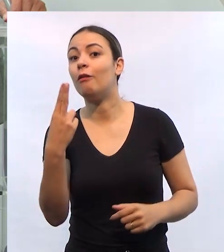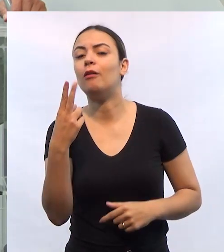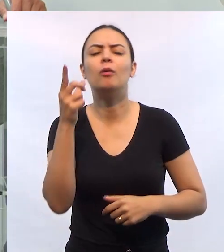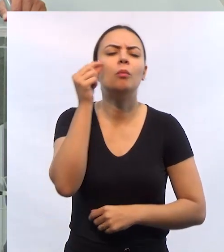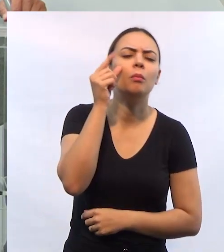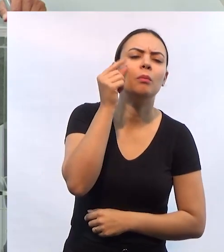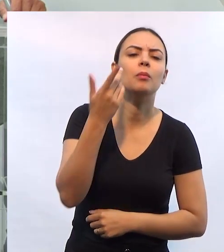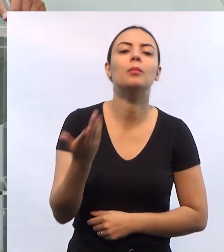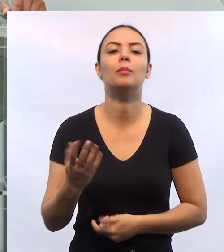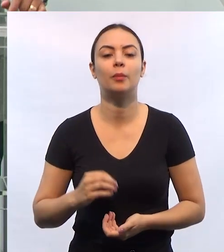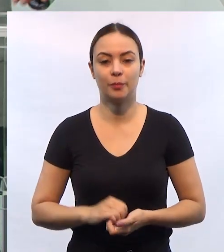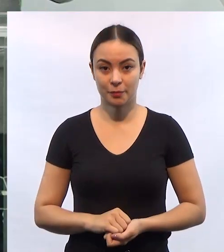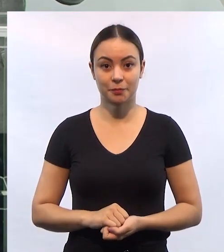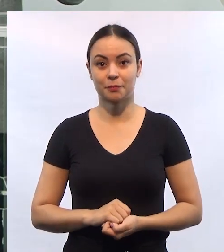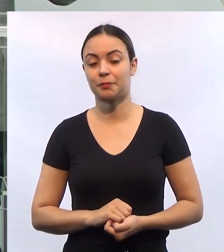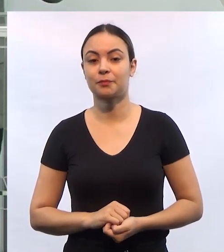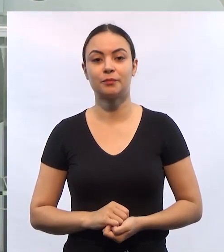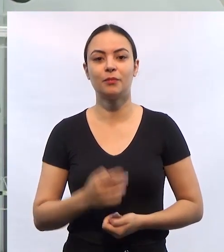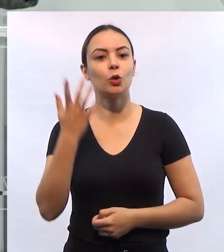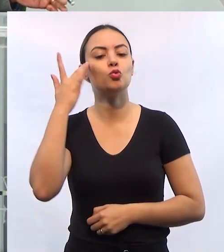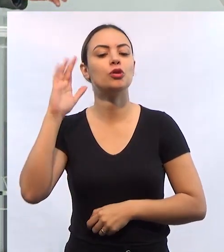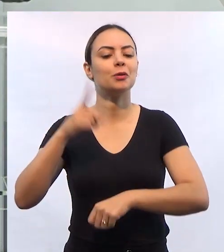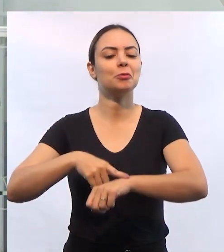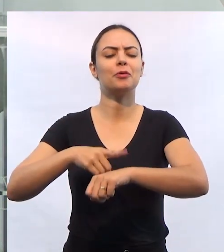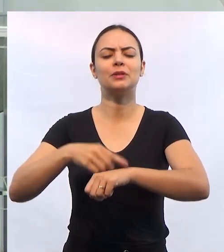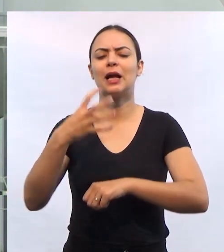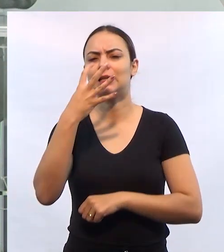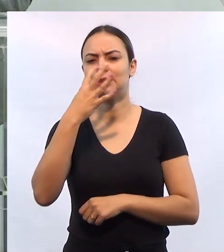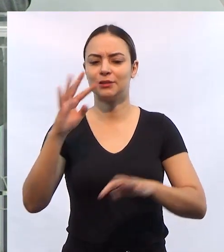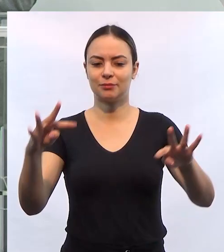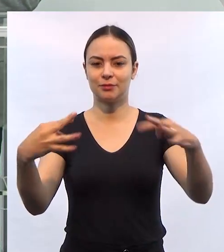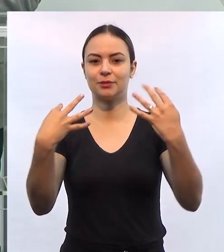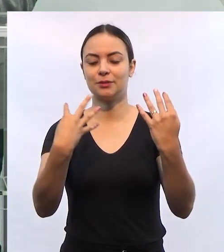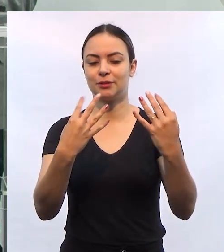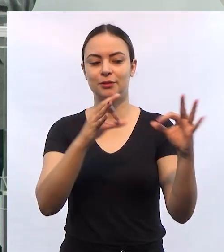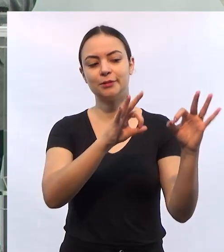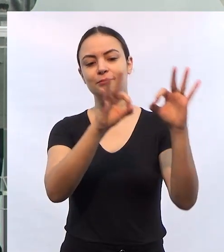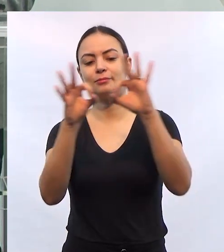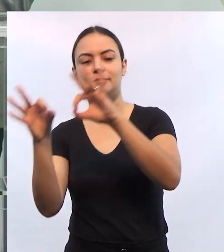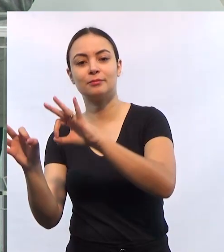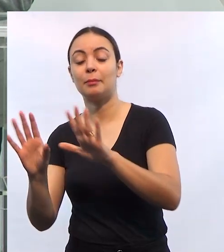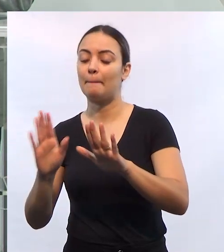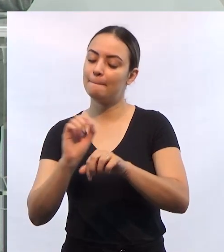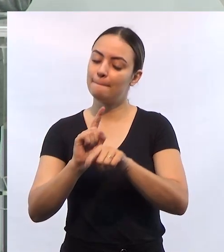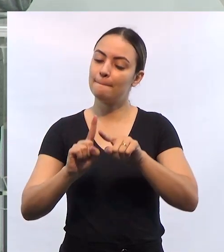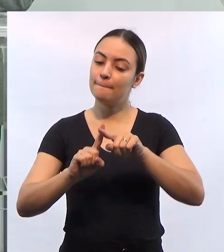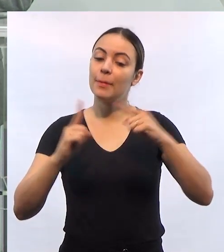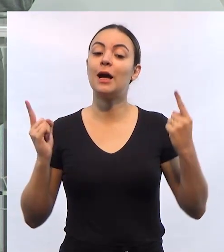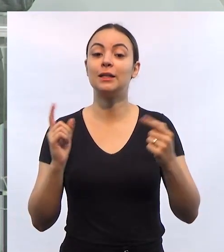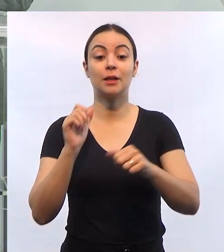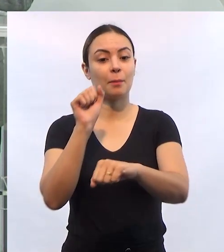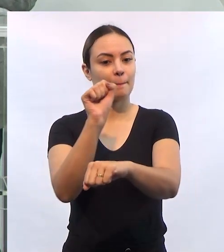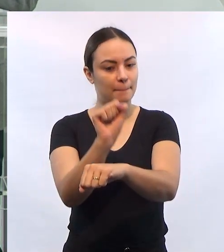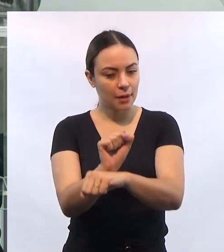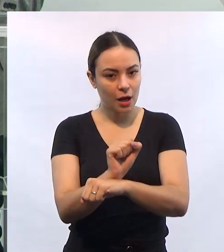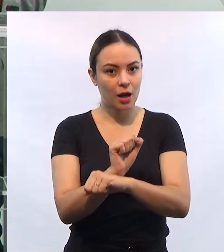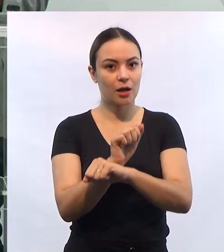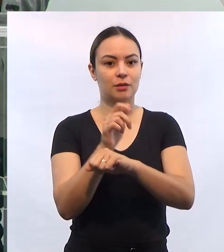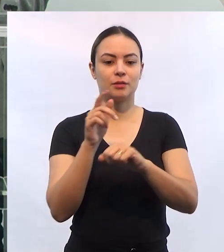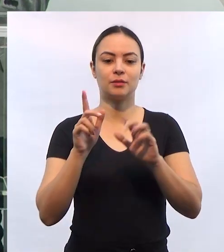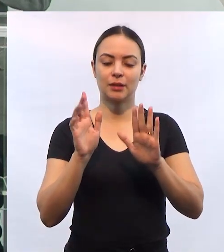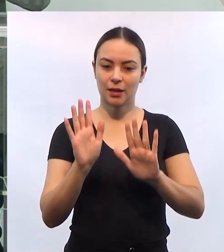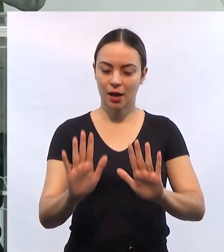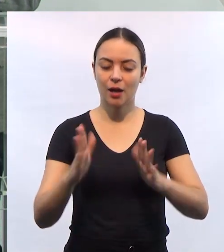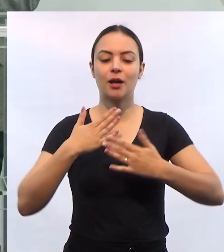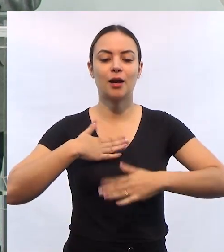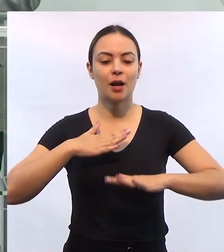ou você está dormindo? Acorda aí, filhão. Acorda aí, não sei qual é o horário que você está assistindo essa aula, essa videoaula. Dá uma pausa